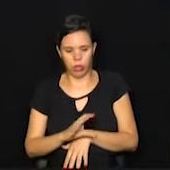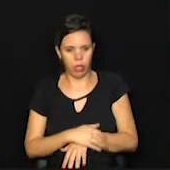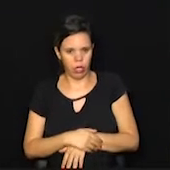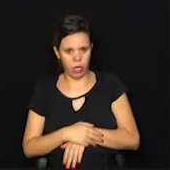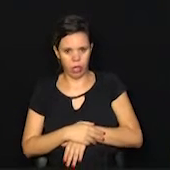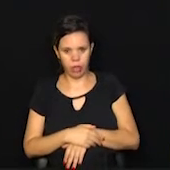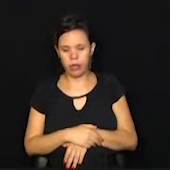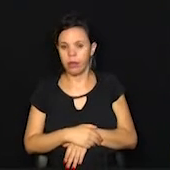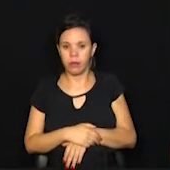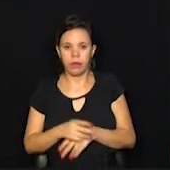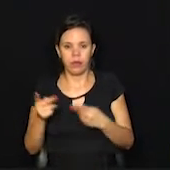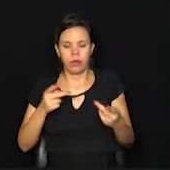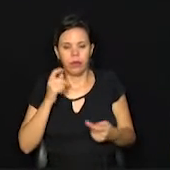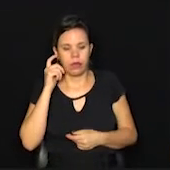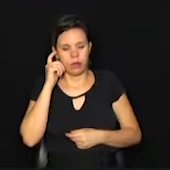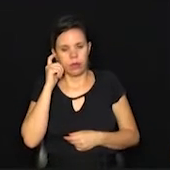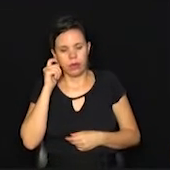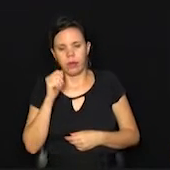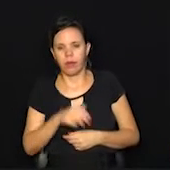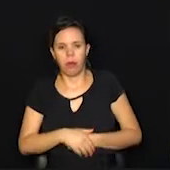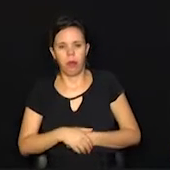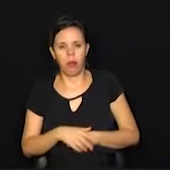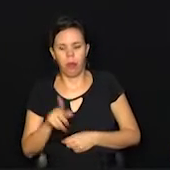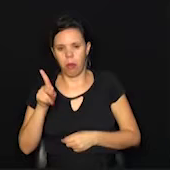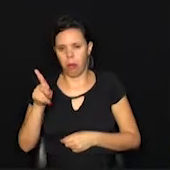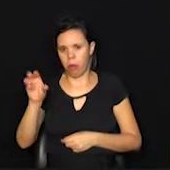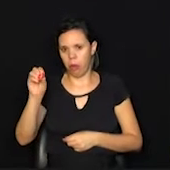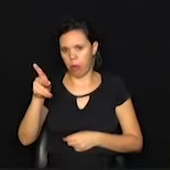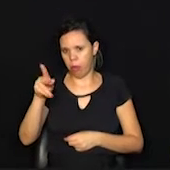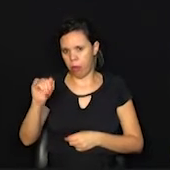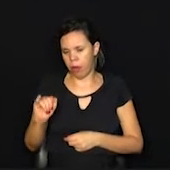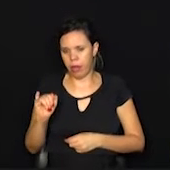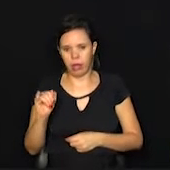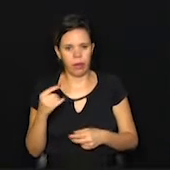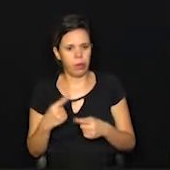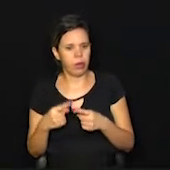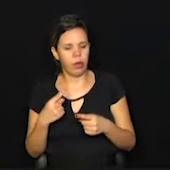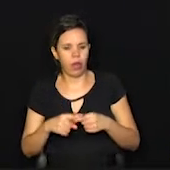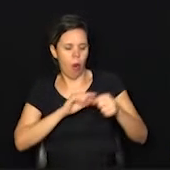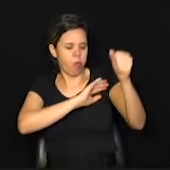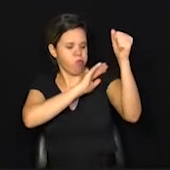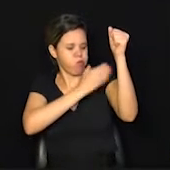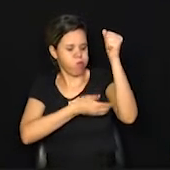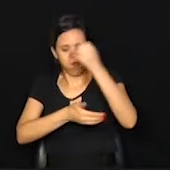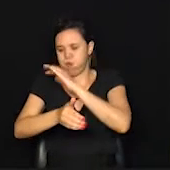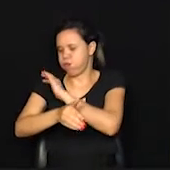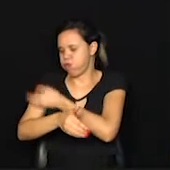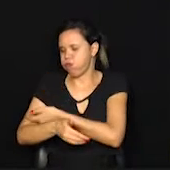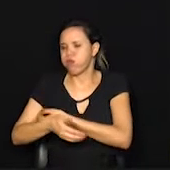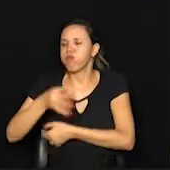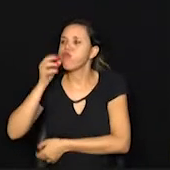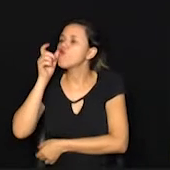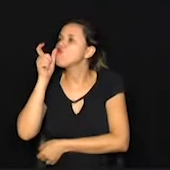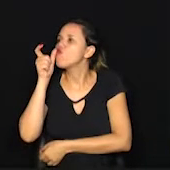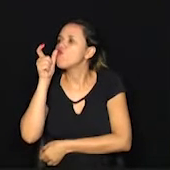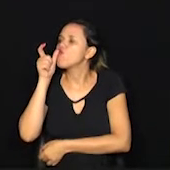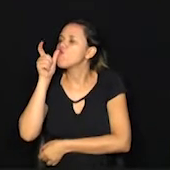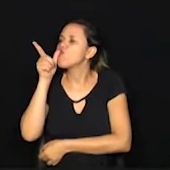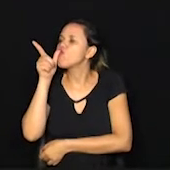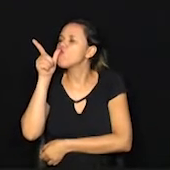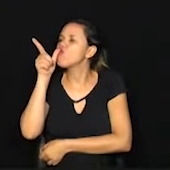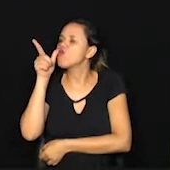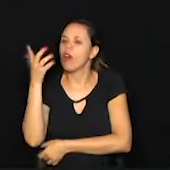chamou essa operação de operação para o pai o pai por causa do pai do desenho animado porque ele gostava de usar um cachimbo da